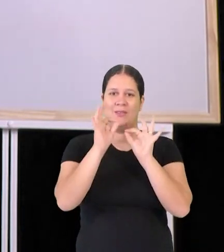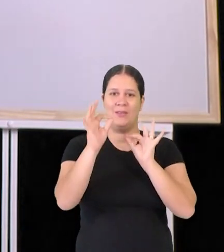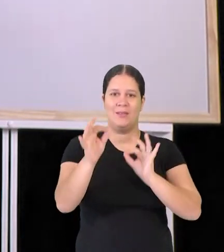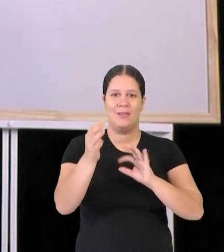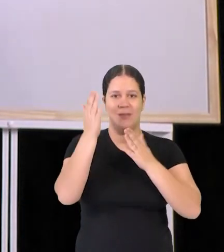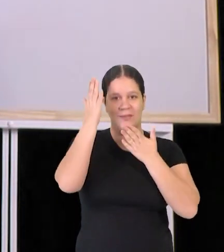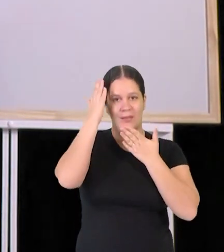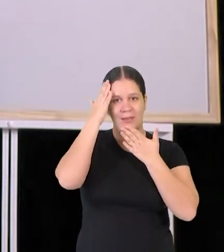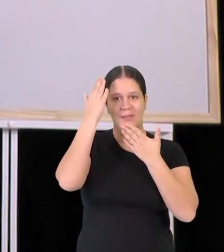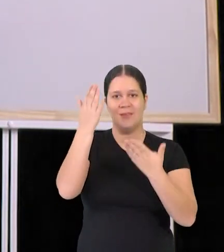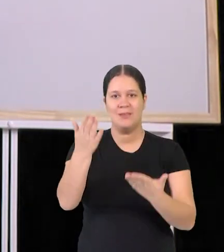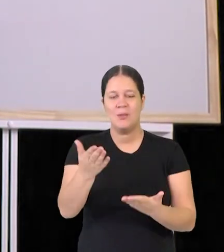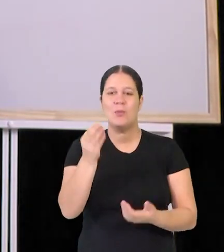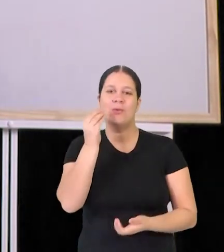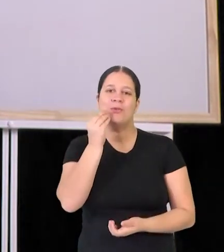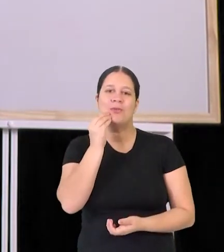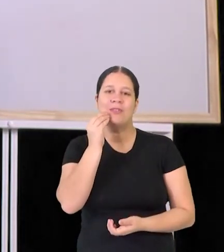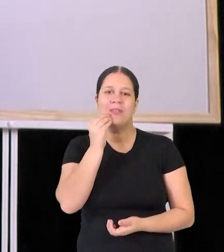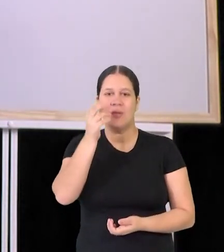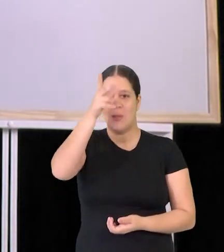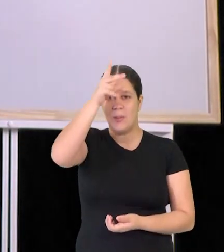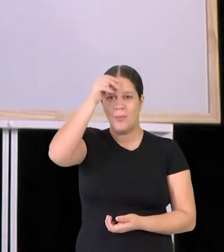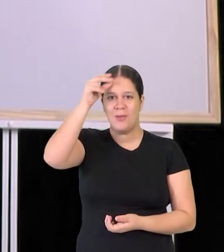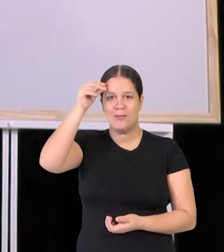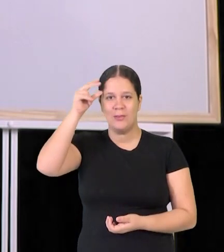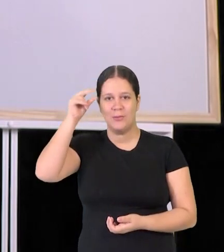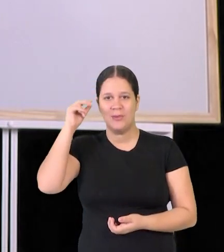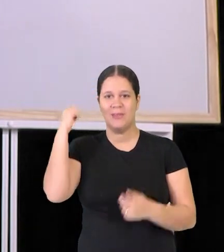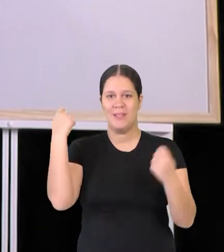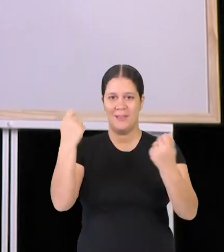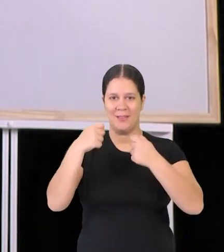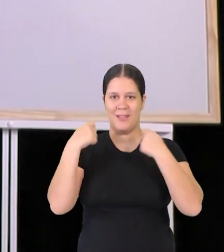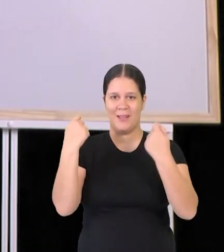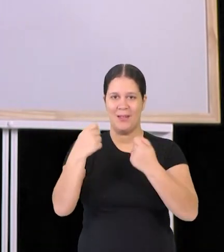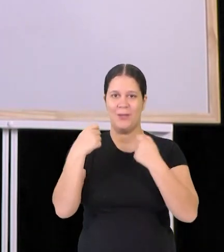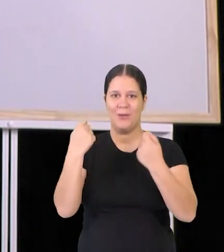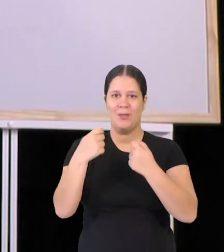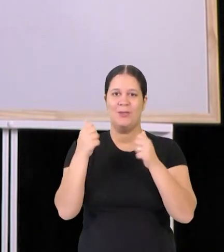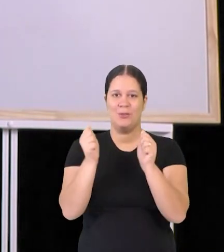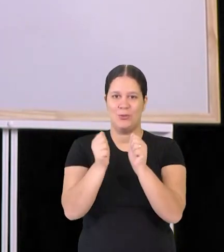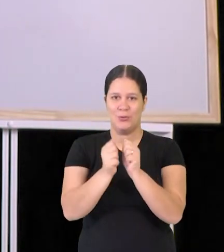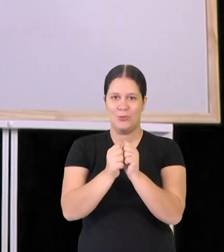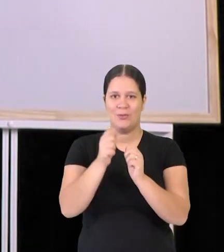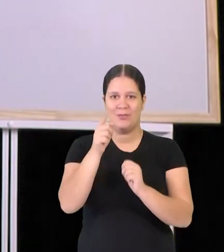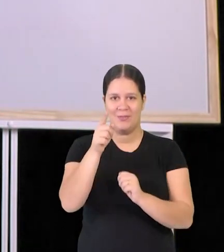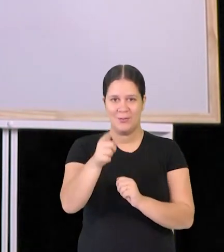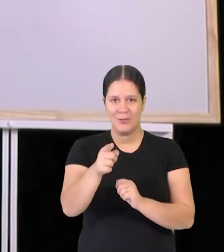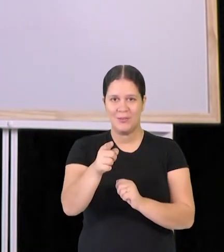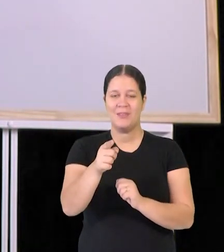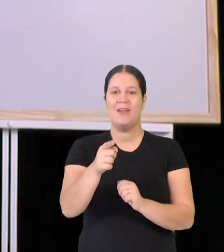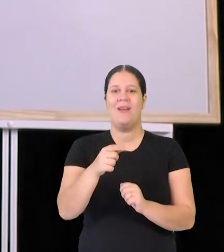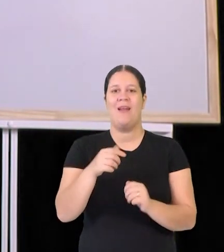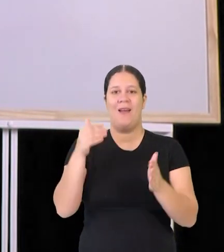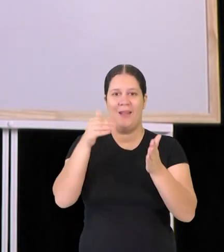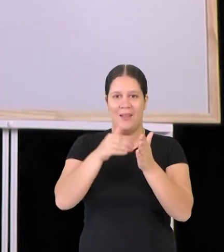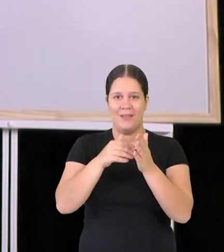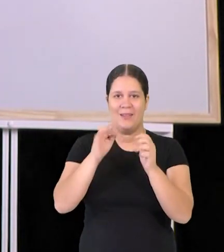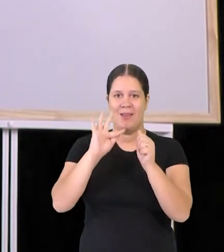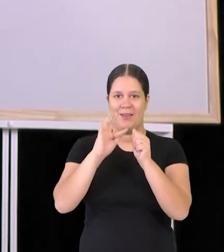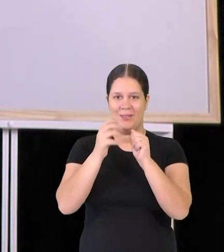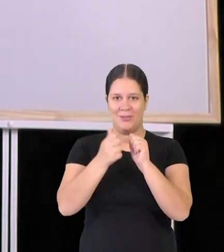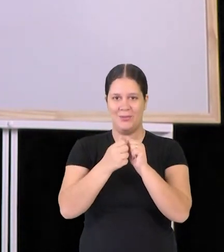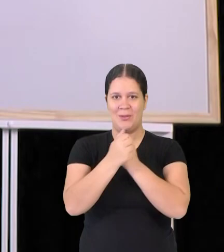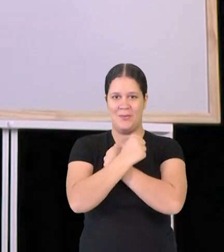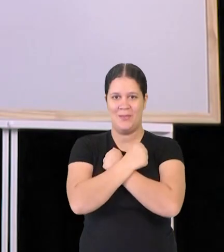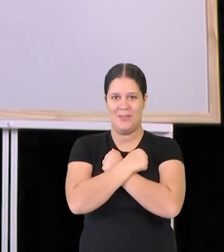a oportunidade da Prefeitura de Caruaru por estarmos presentes nesse momento tão delicado. Tá certo, pessoal? A gente se vê na próxima aula de Física. Tchau, tchau.